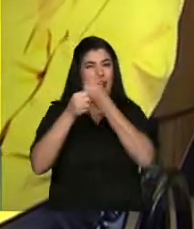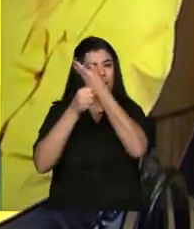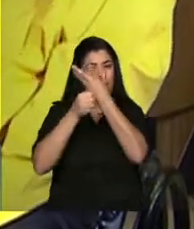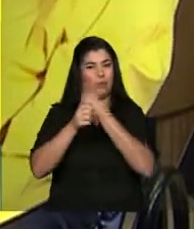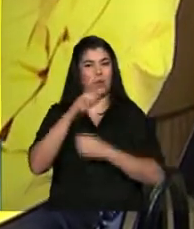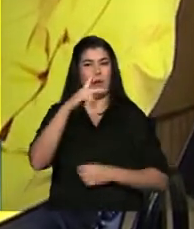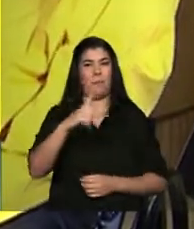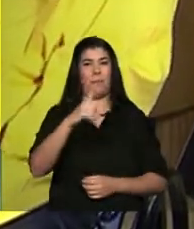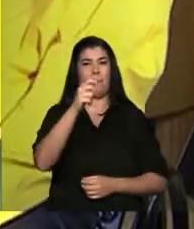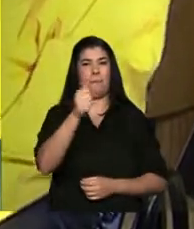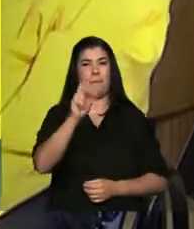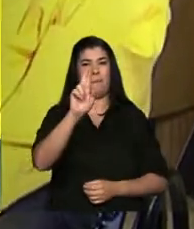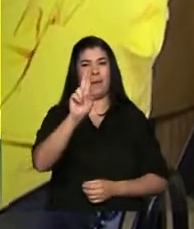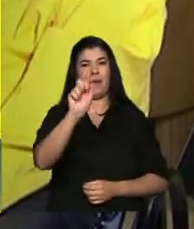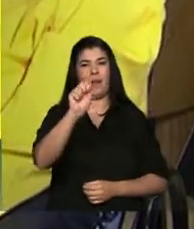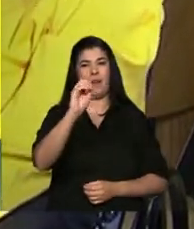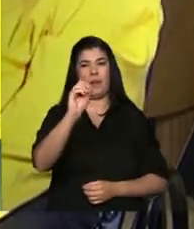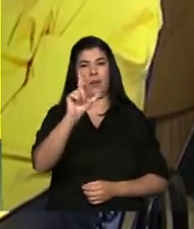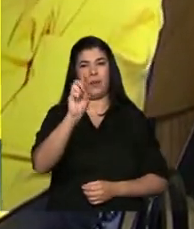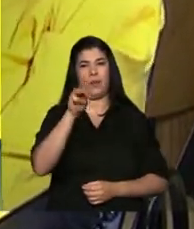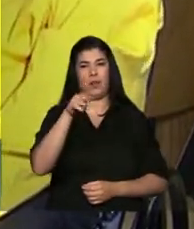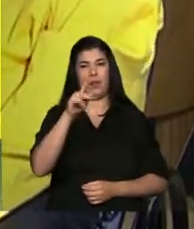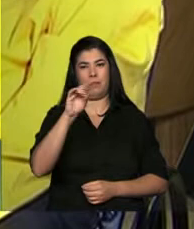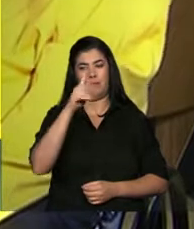digamos assim, né? Prestigiando, já estamos aqui